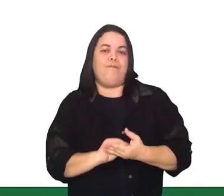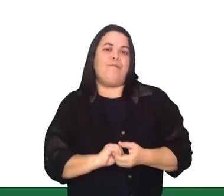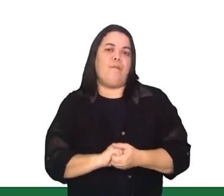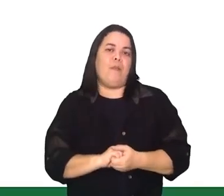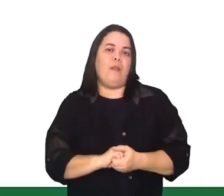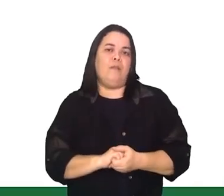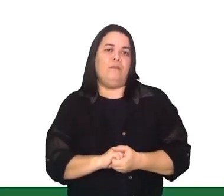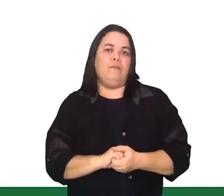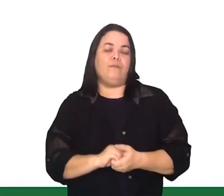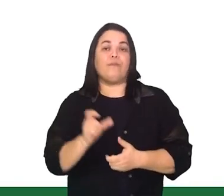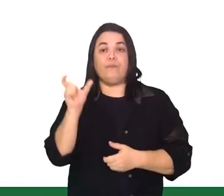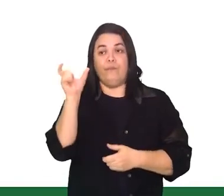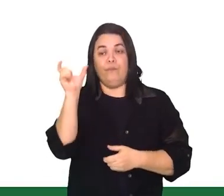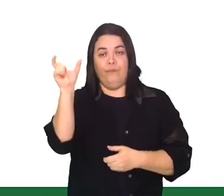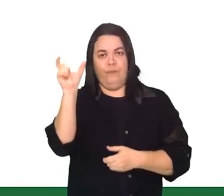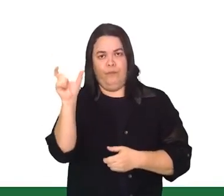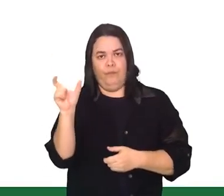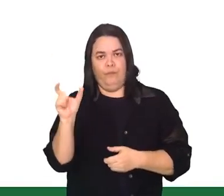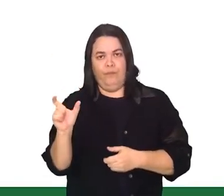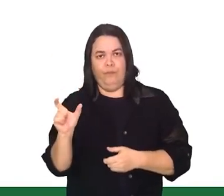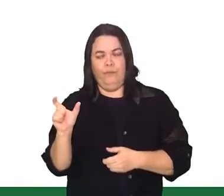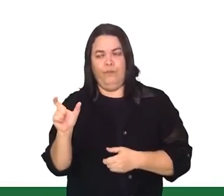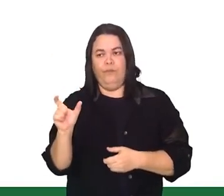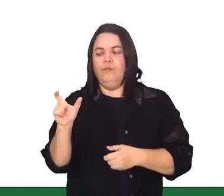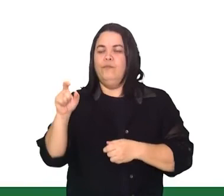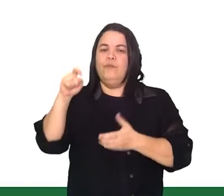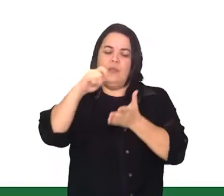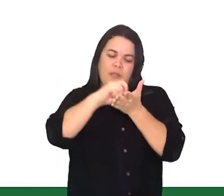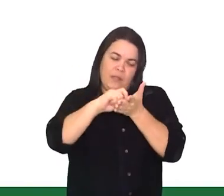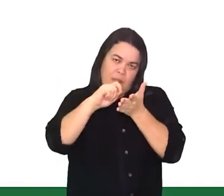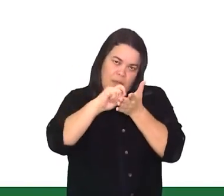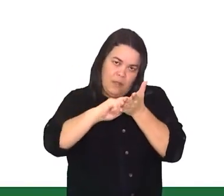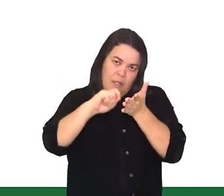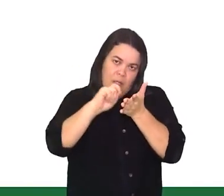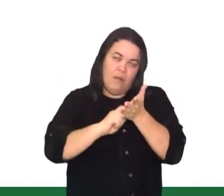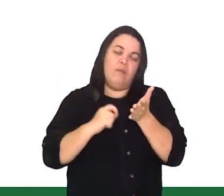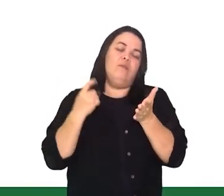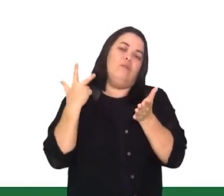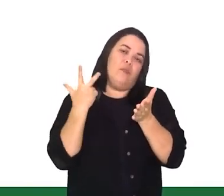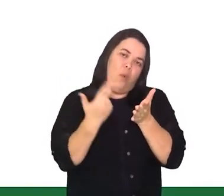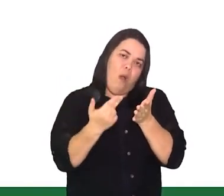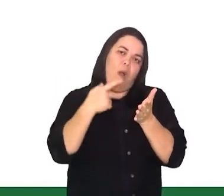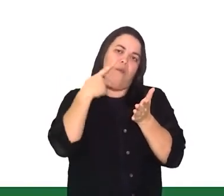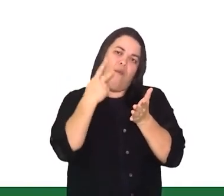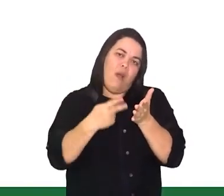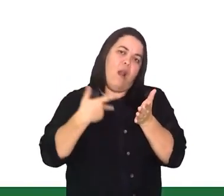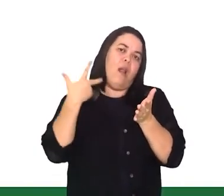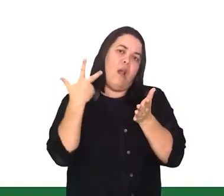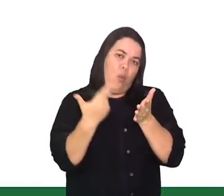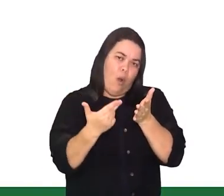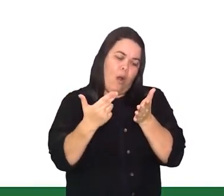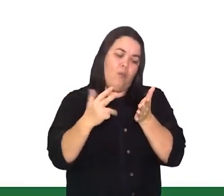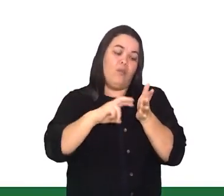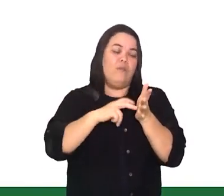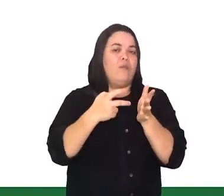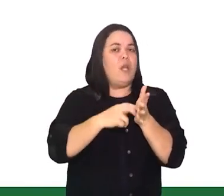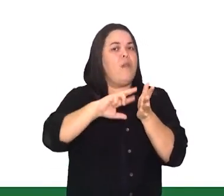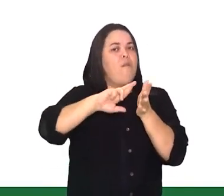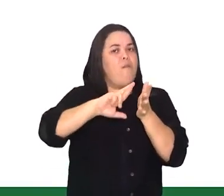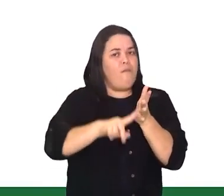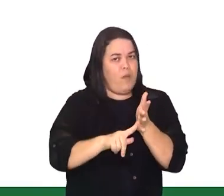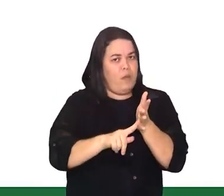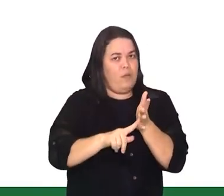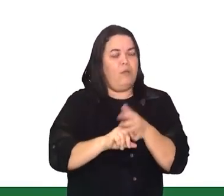As palavras polissêmicas, lembrem-se, elas têm a mesma escrita, a mesma pronúncia e significados